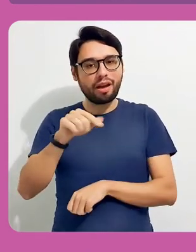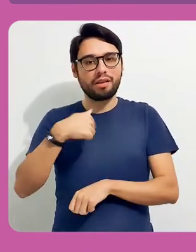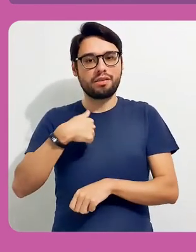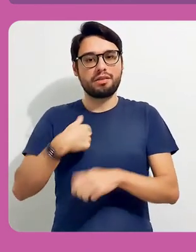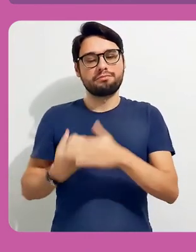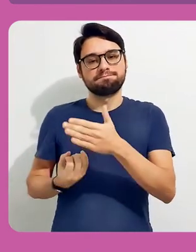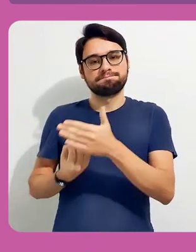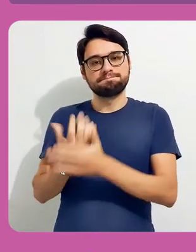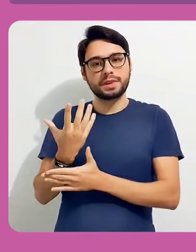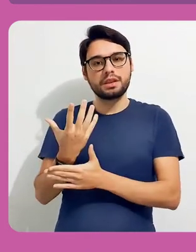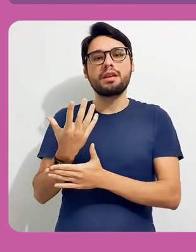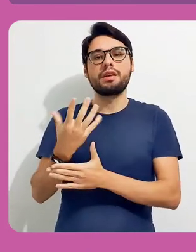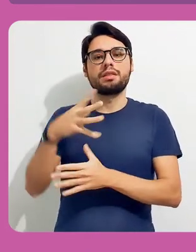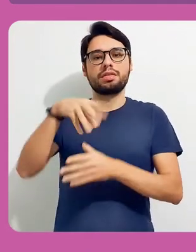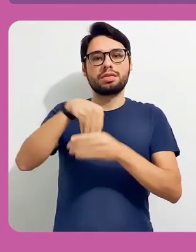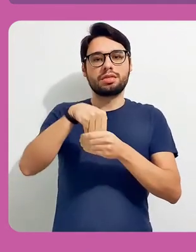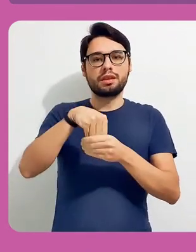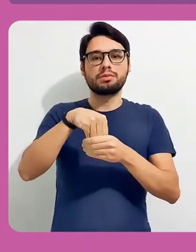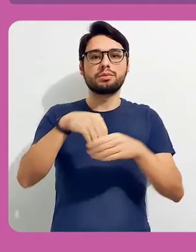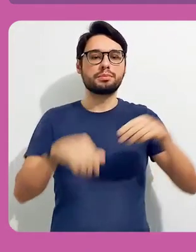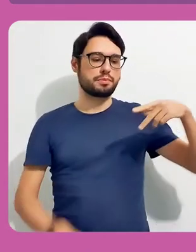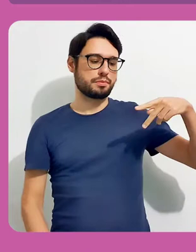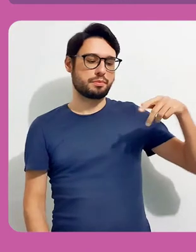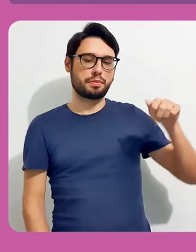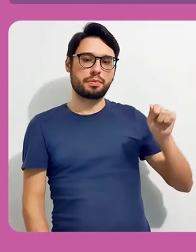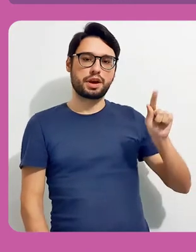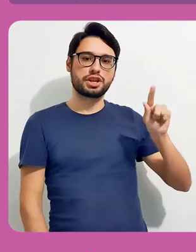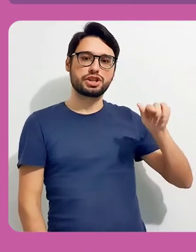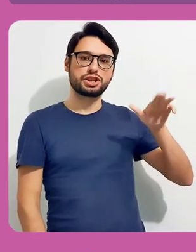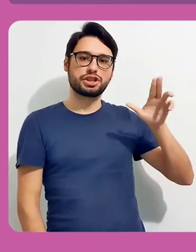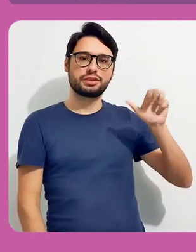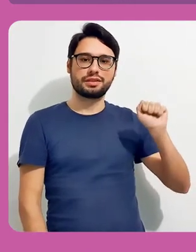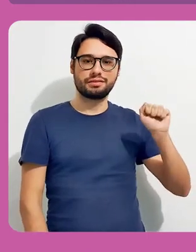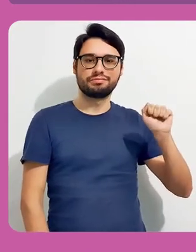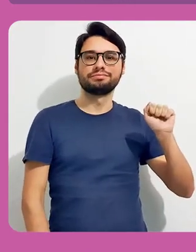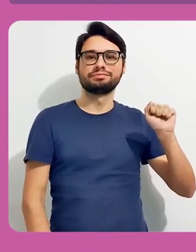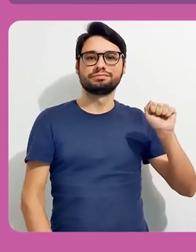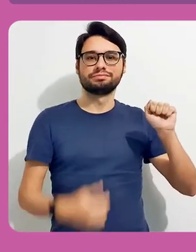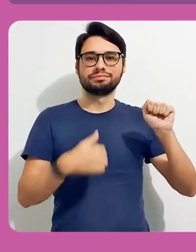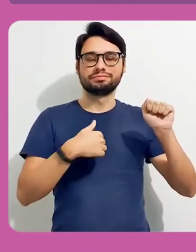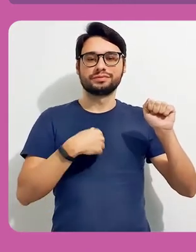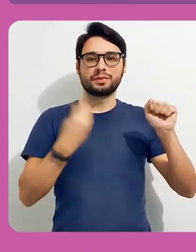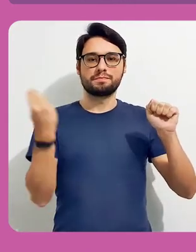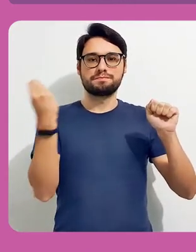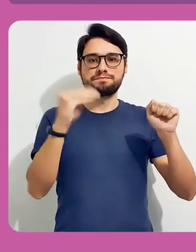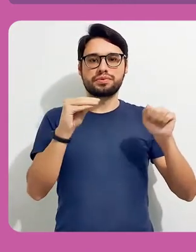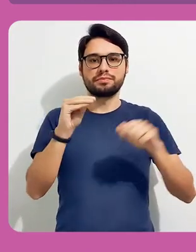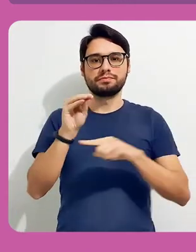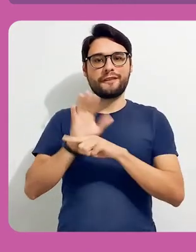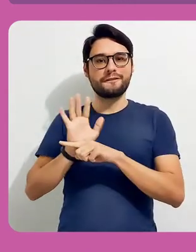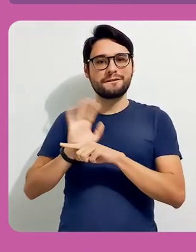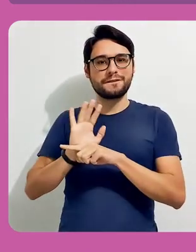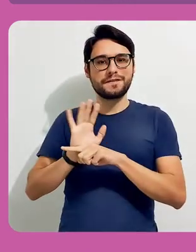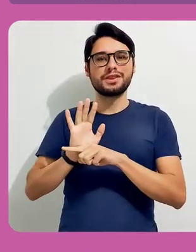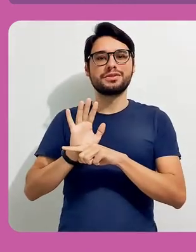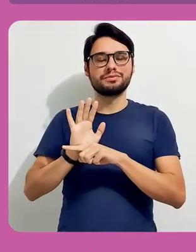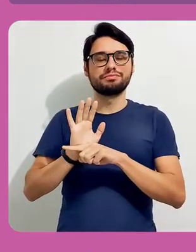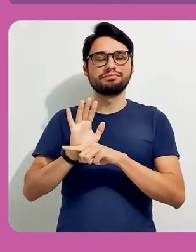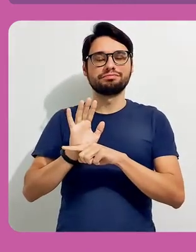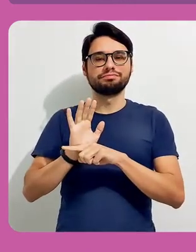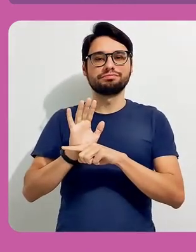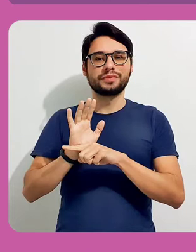página. Eu vim aqui e incluí um vídeo a partir do envio de um